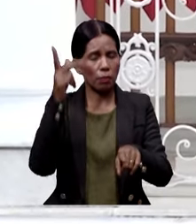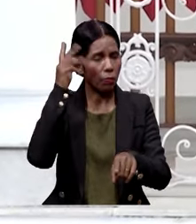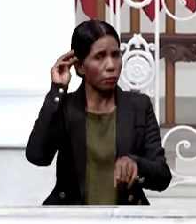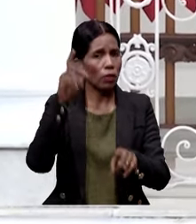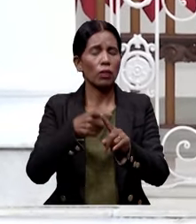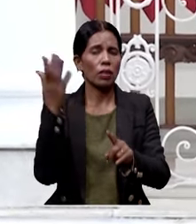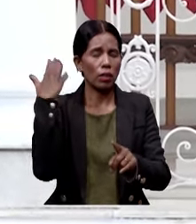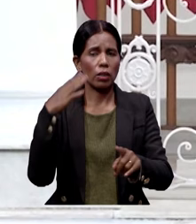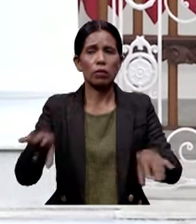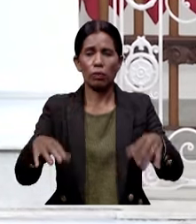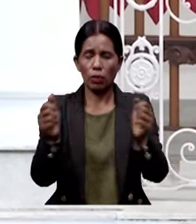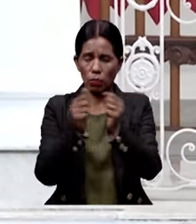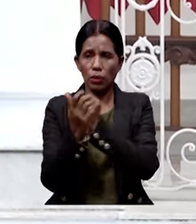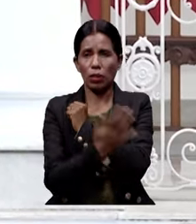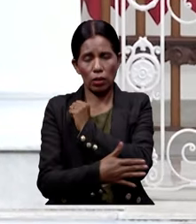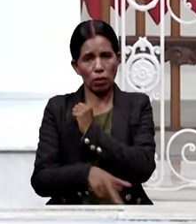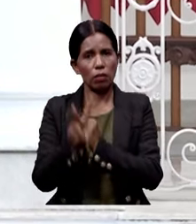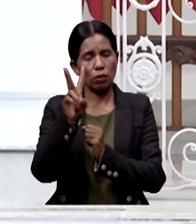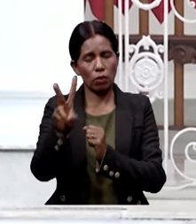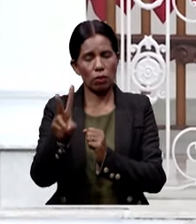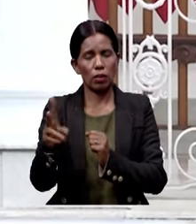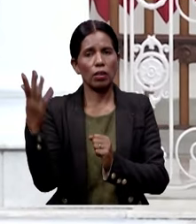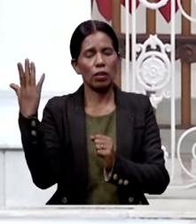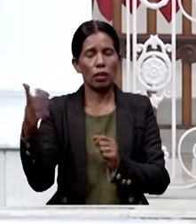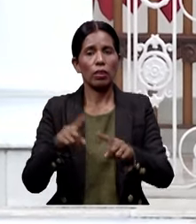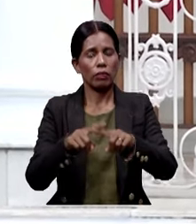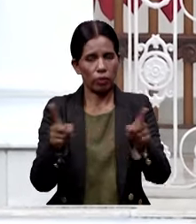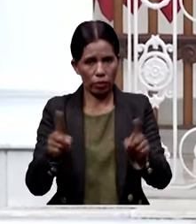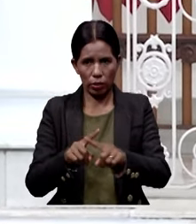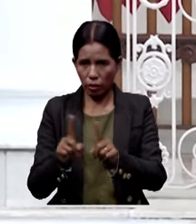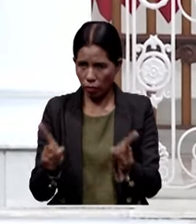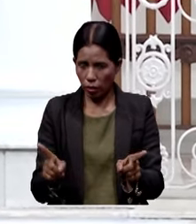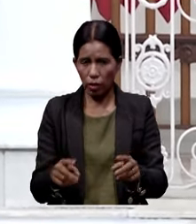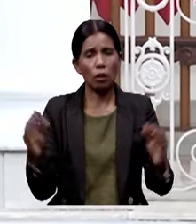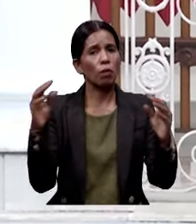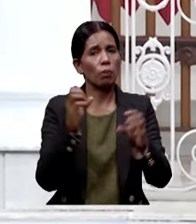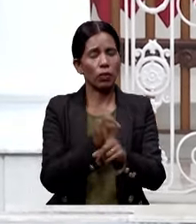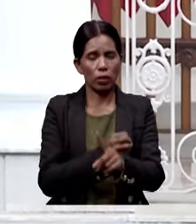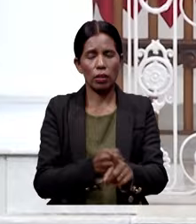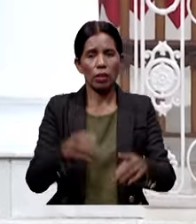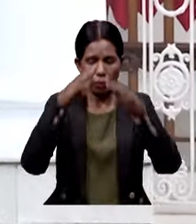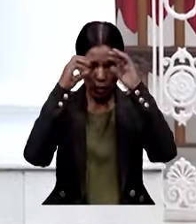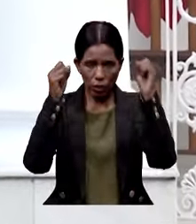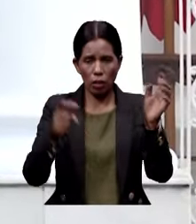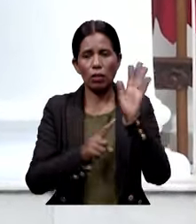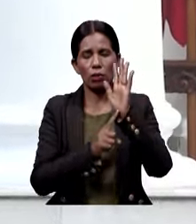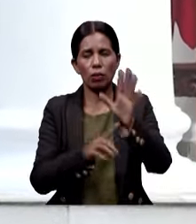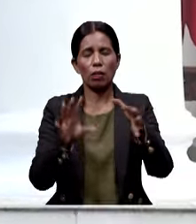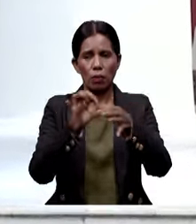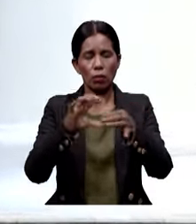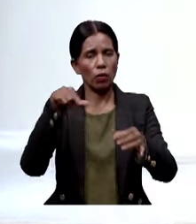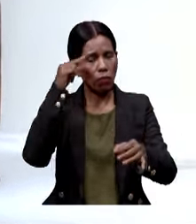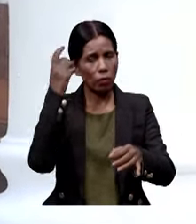liutan relasaun bilateral entre nasaun ruanian ia area oihoin. Ia oportunidade ne presidente Jokowi fokunyese membro governo sira